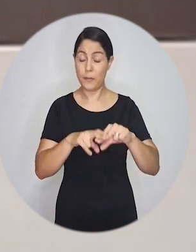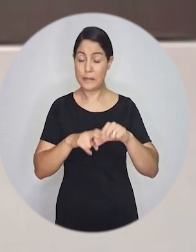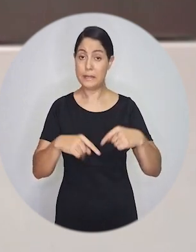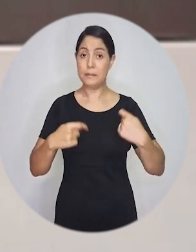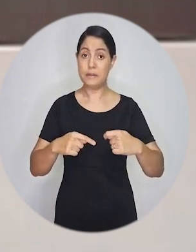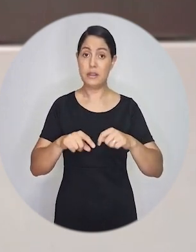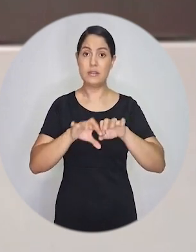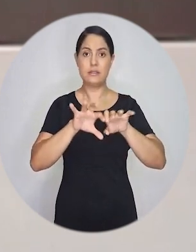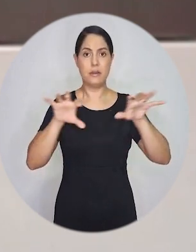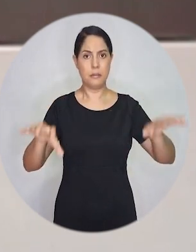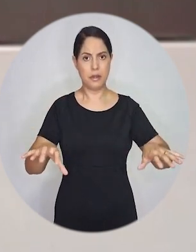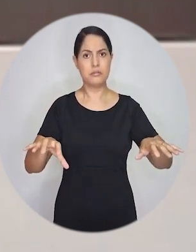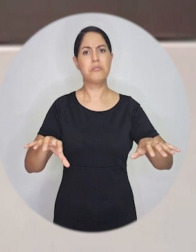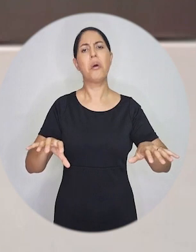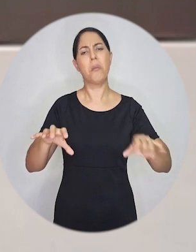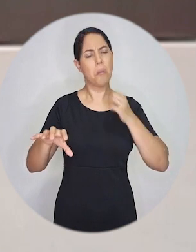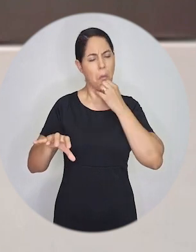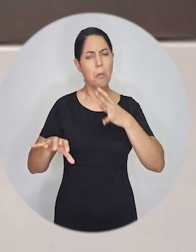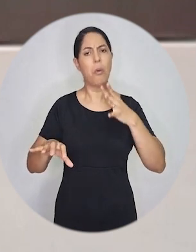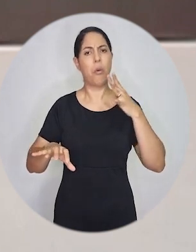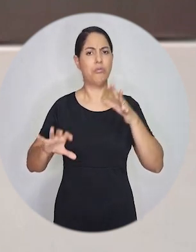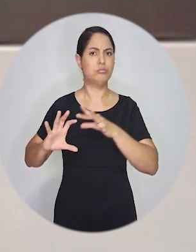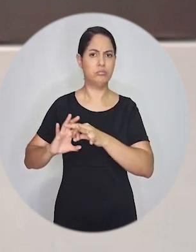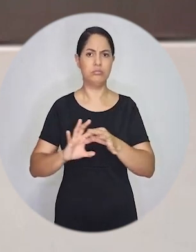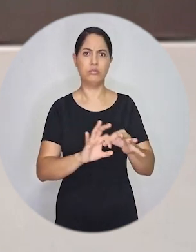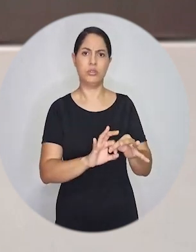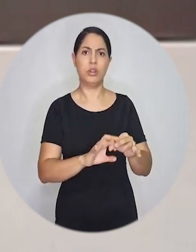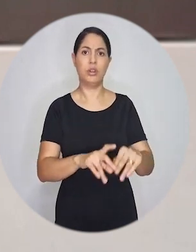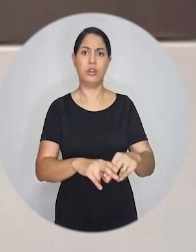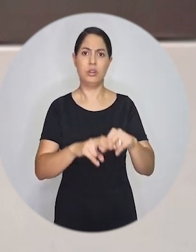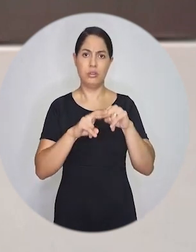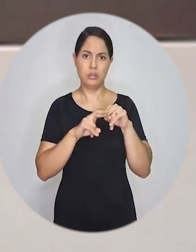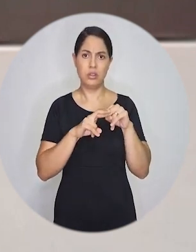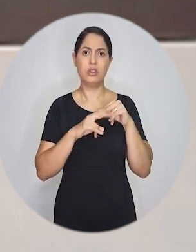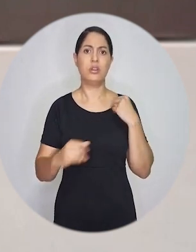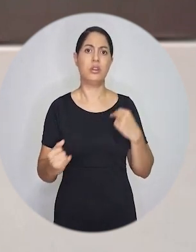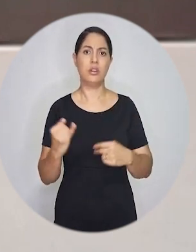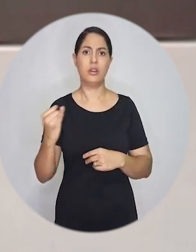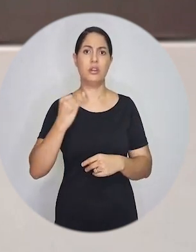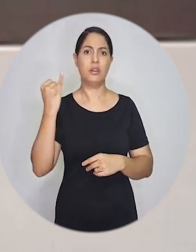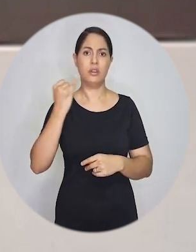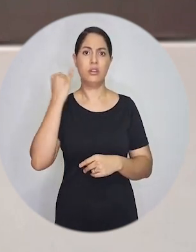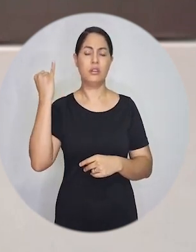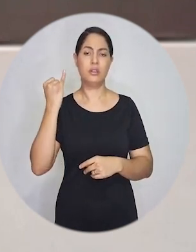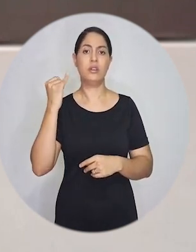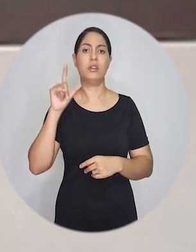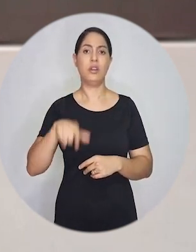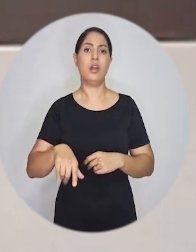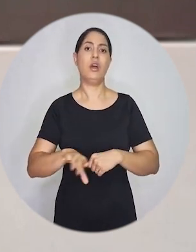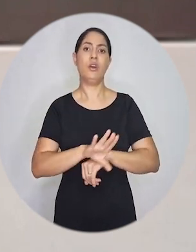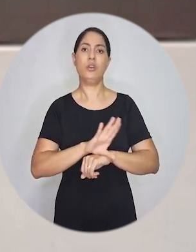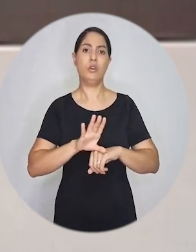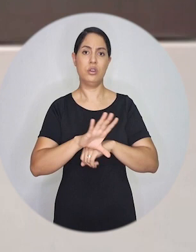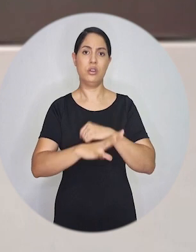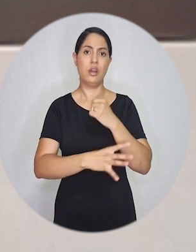previsto na Constituição, de modo que essa separação nos pareceu muito salutar, nos pareceu que